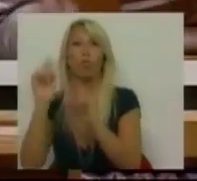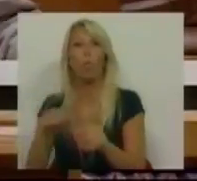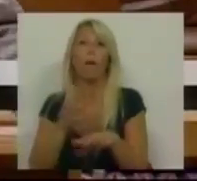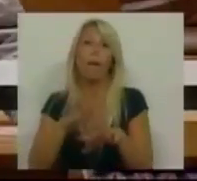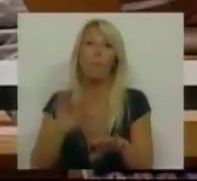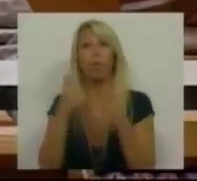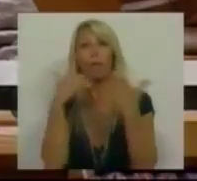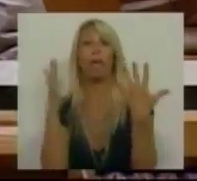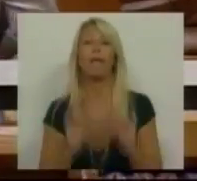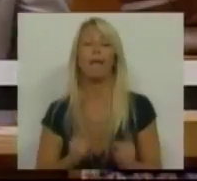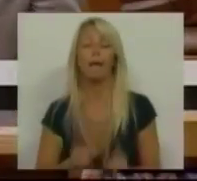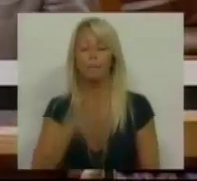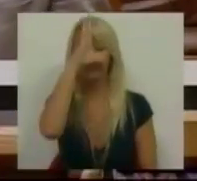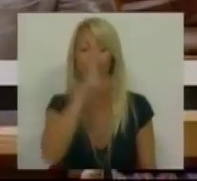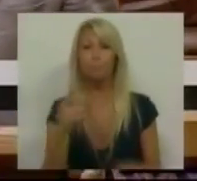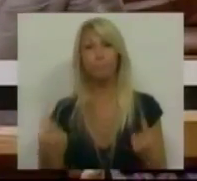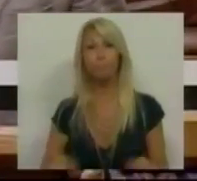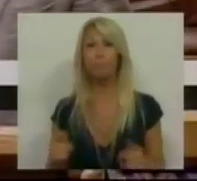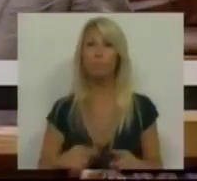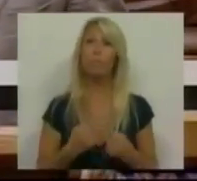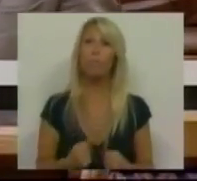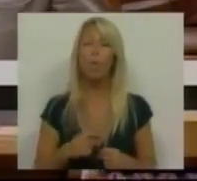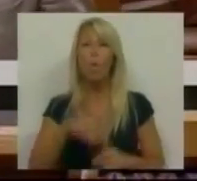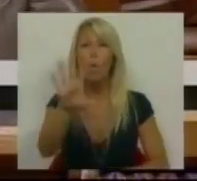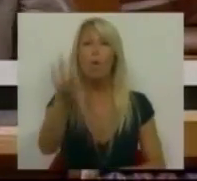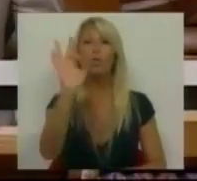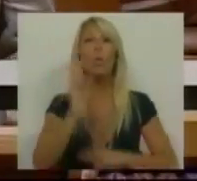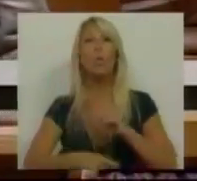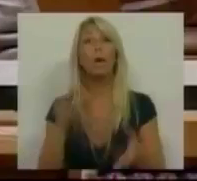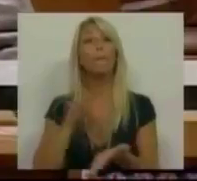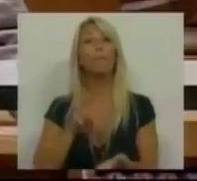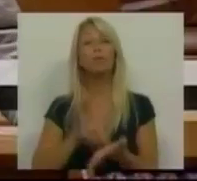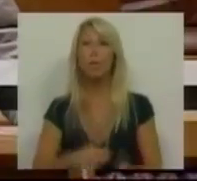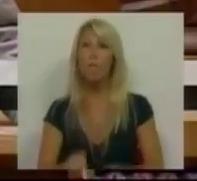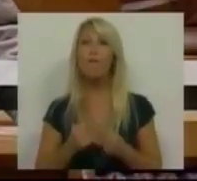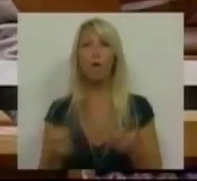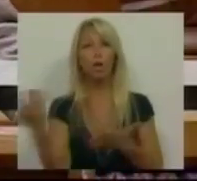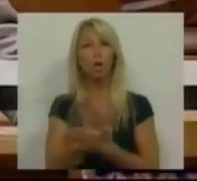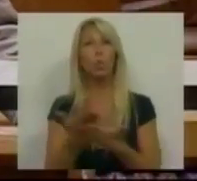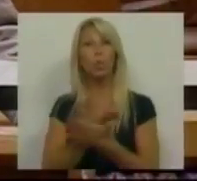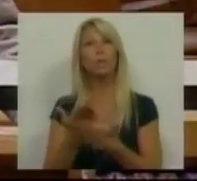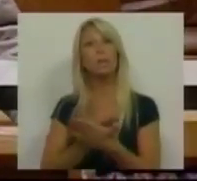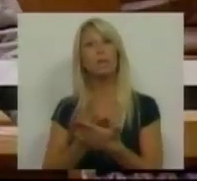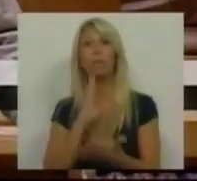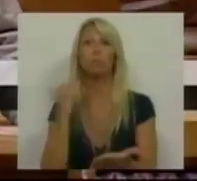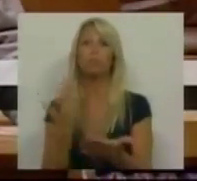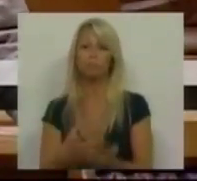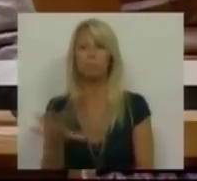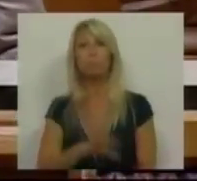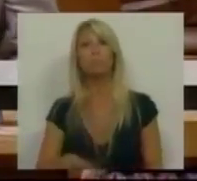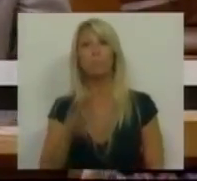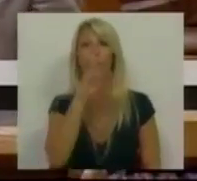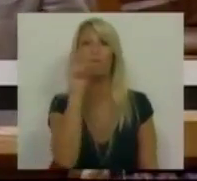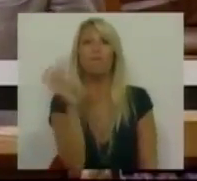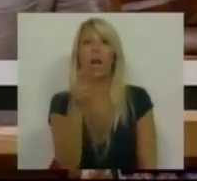ter forças, a escolha daquela que é a posição forte numa negociação e se coloca no lugar frágil